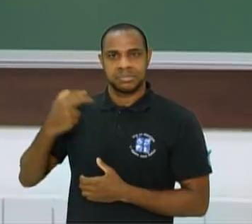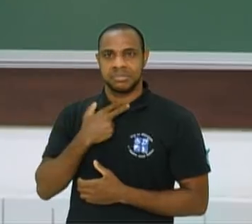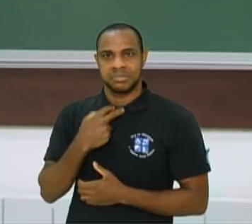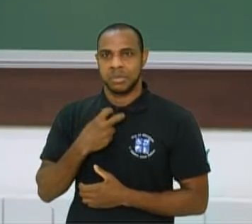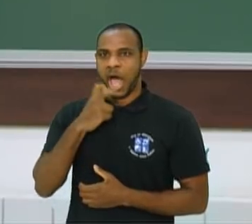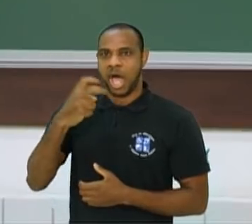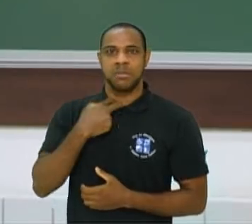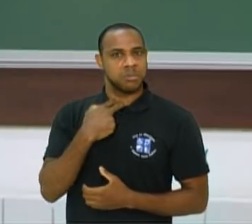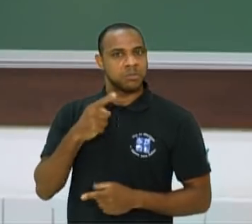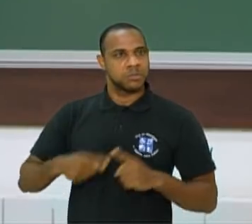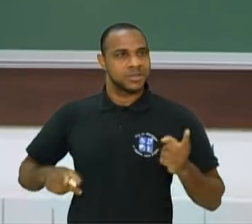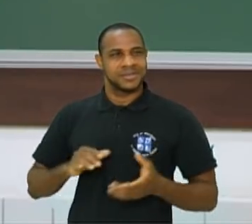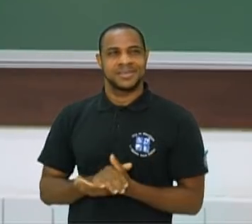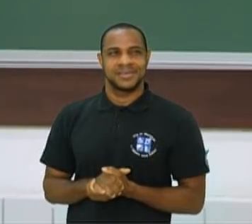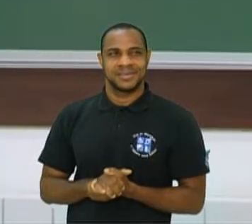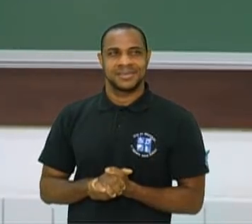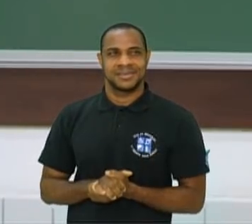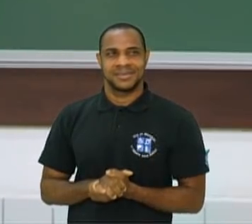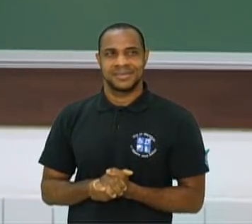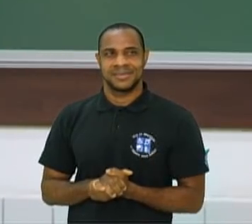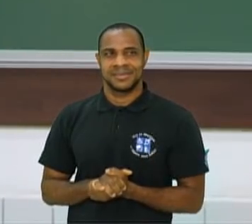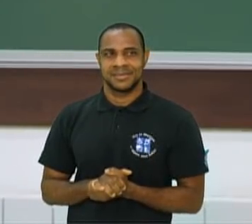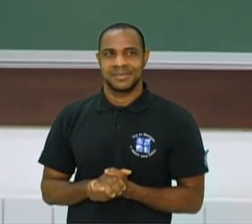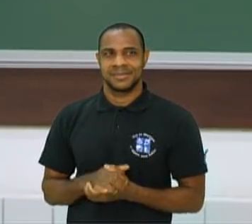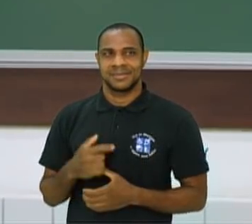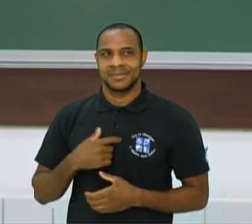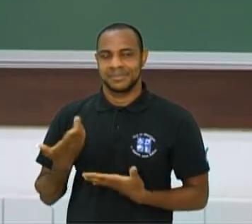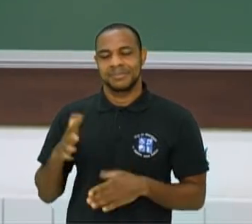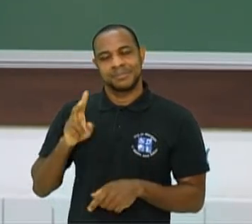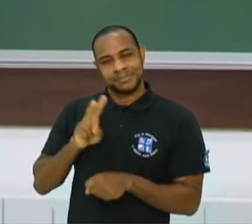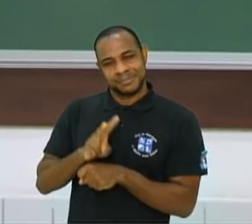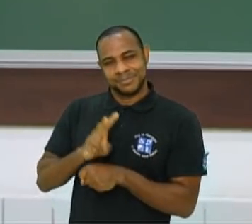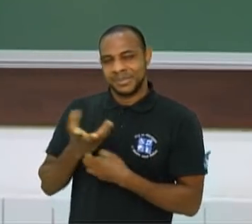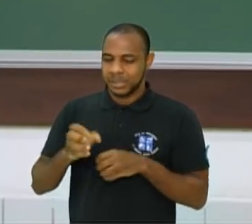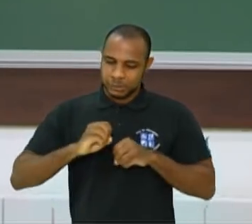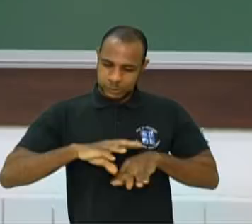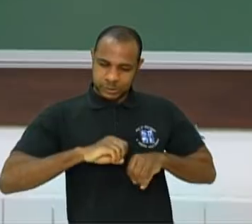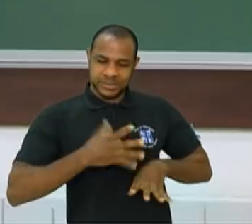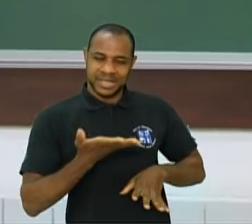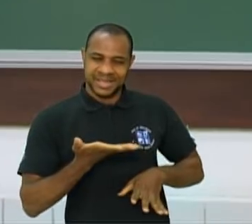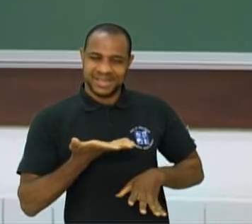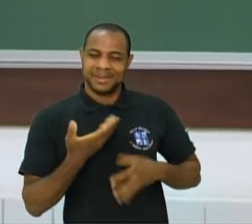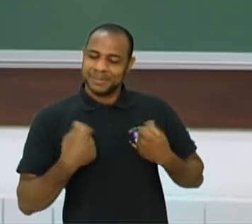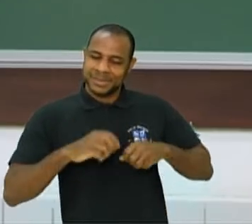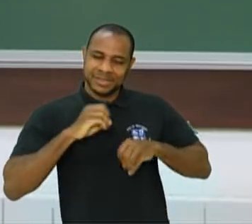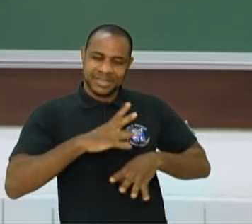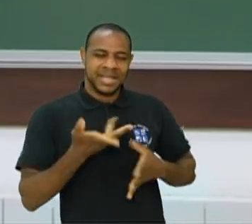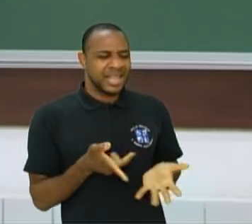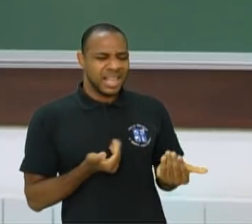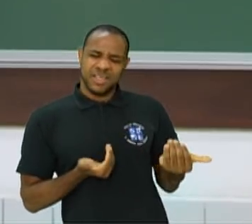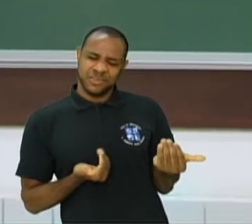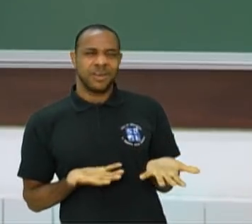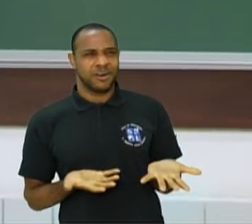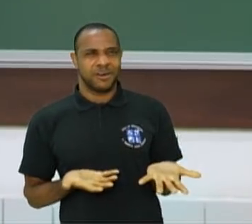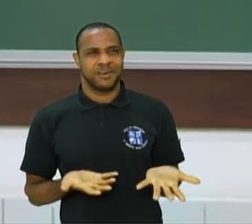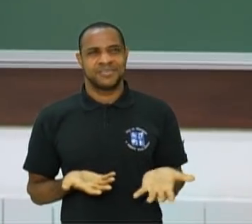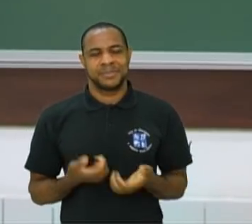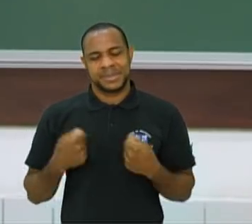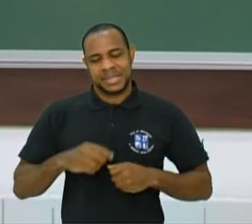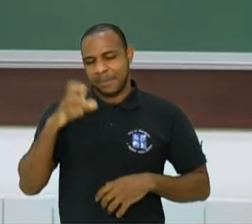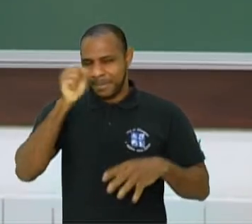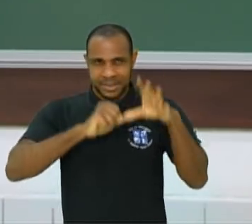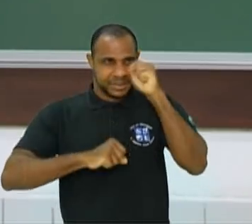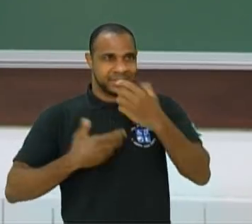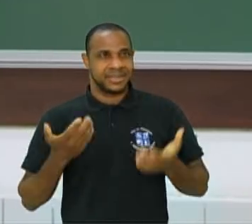dele o grito. Ainda tenho que, né, educar um pouquinho melhor a Flora, ela ainda é muito jovem, ela tem muito que aprender,